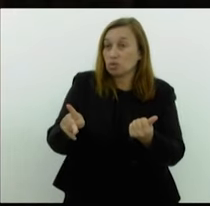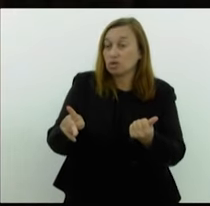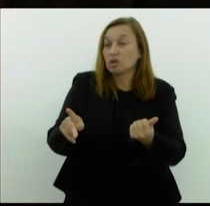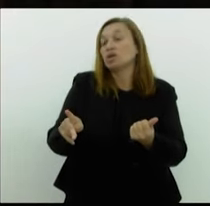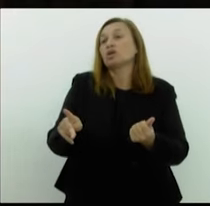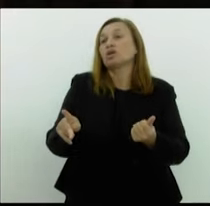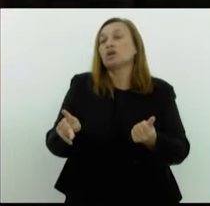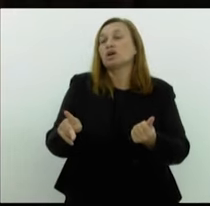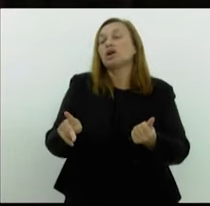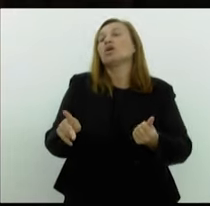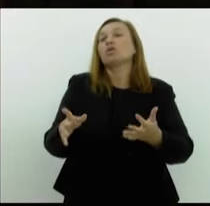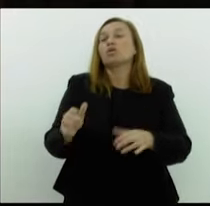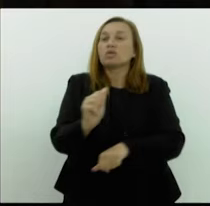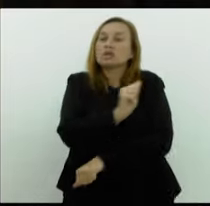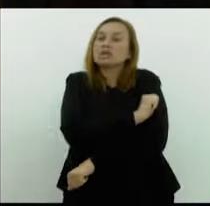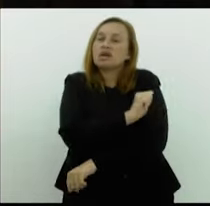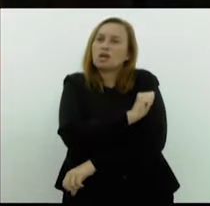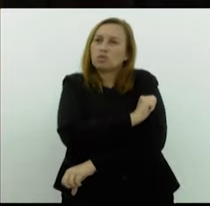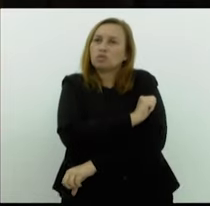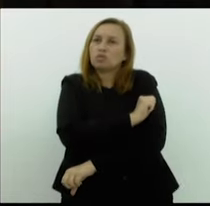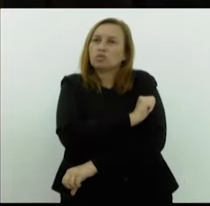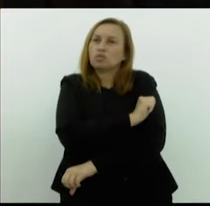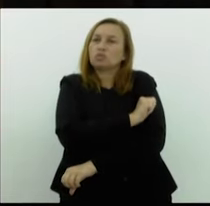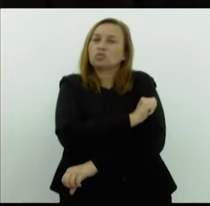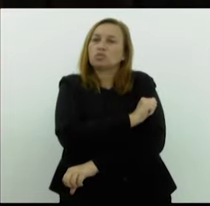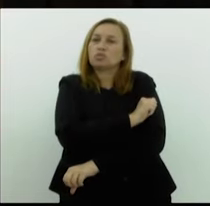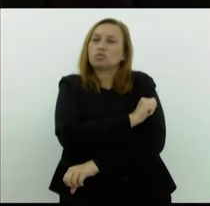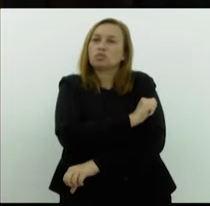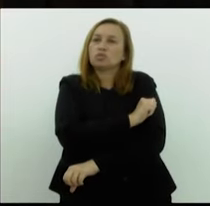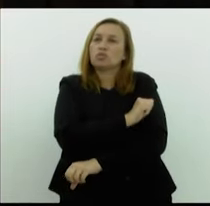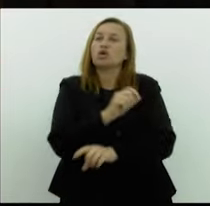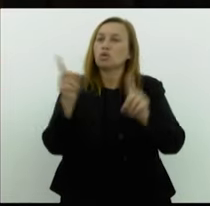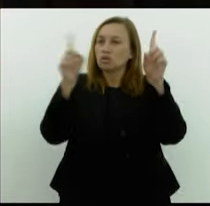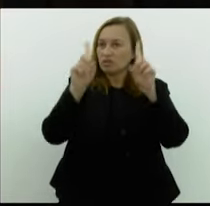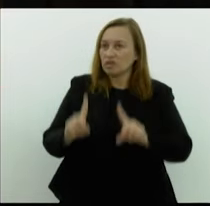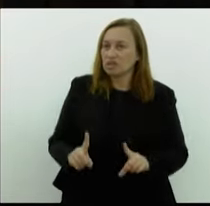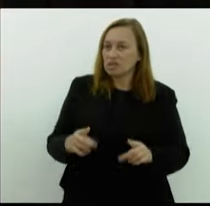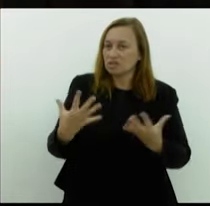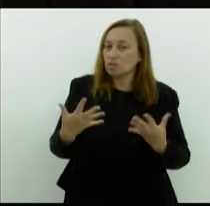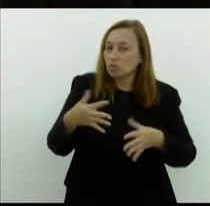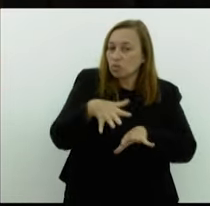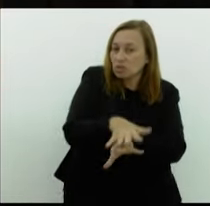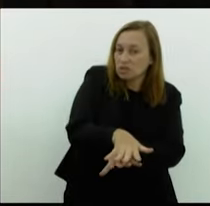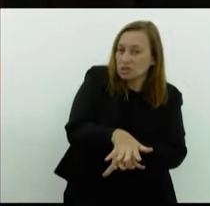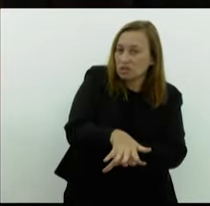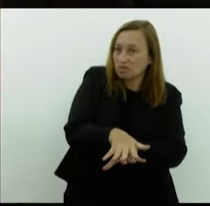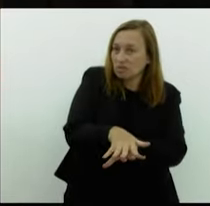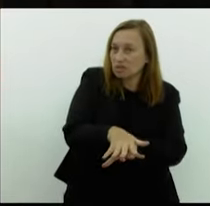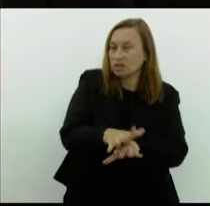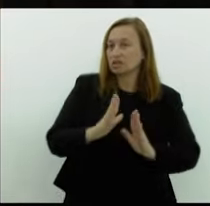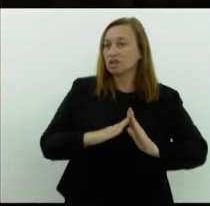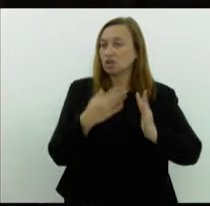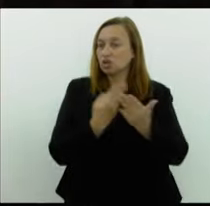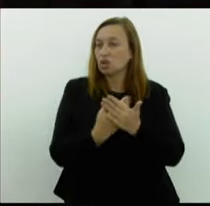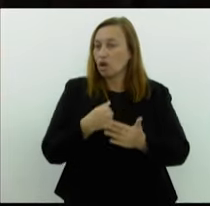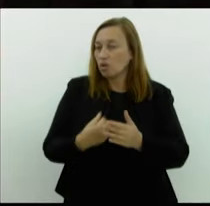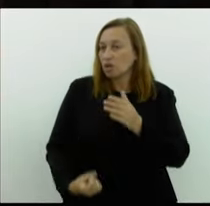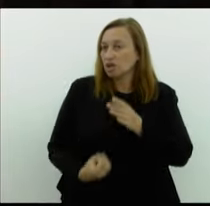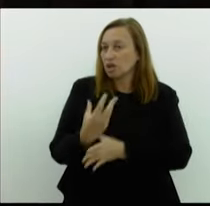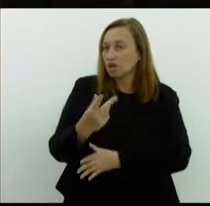deficiência para que eles possam cursar sua escolaridade de forma inclusiva naquela escola. Eu sou autor de um projeto de